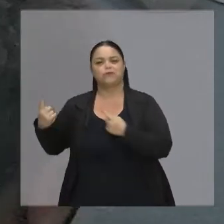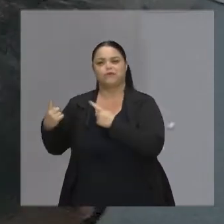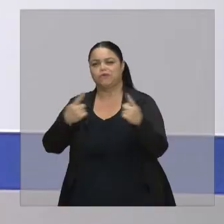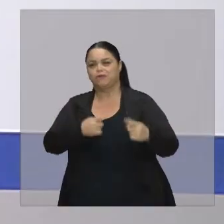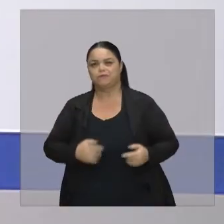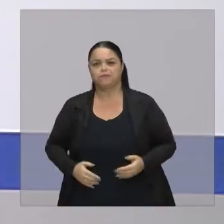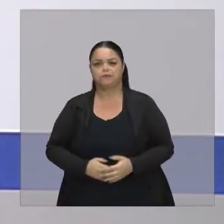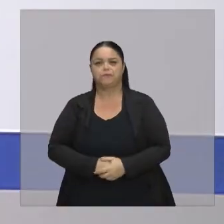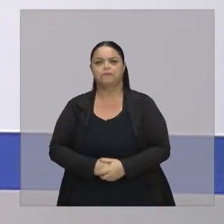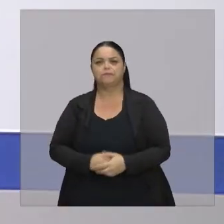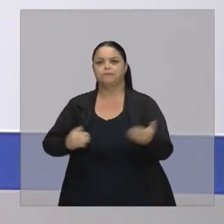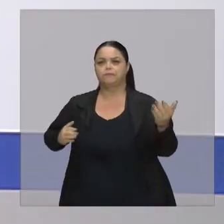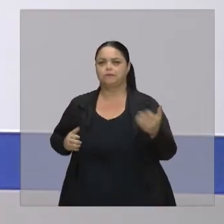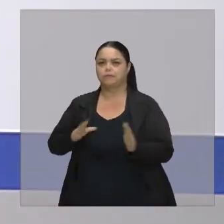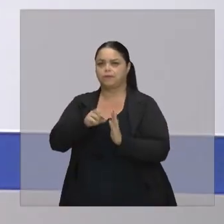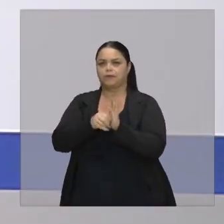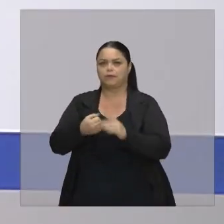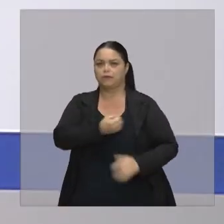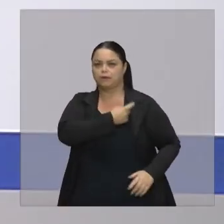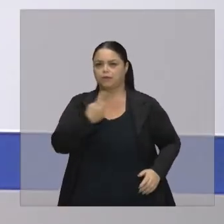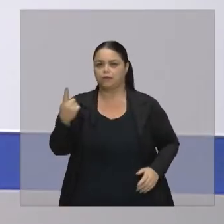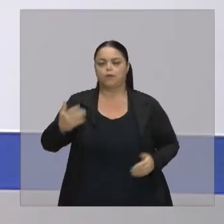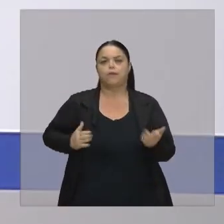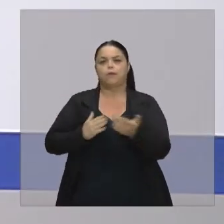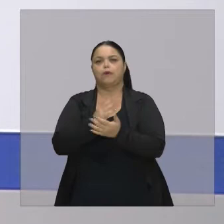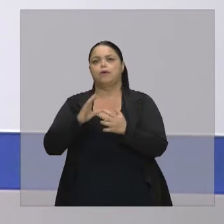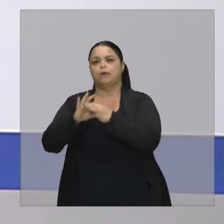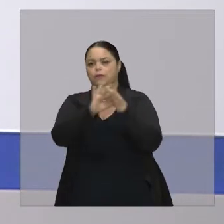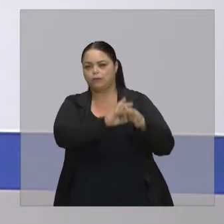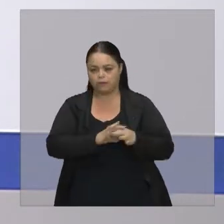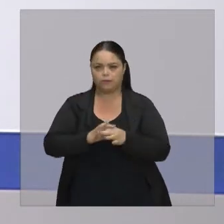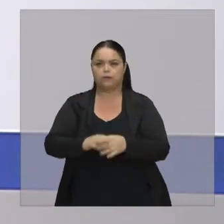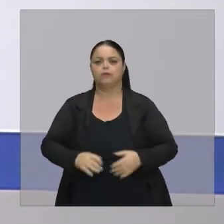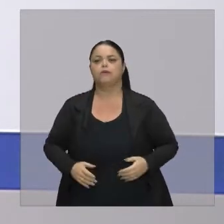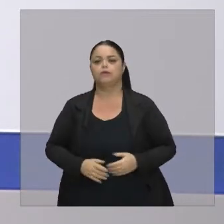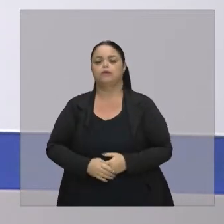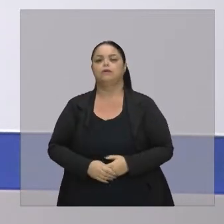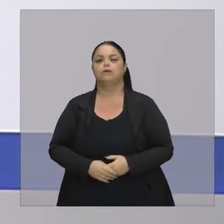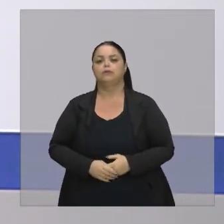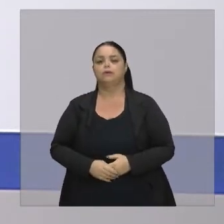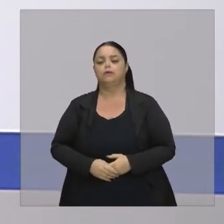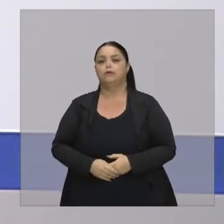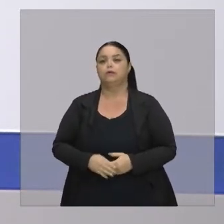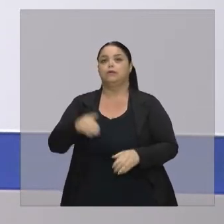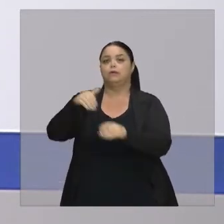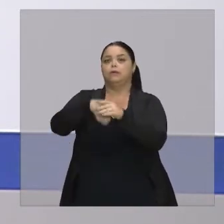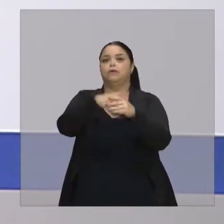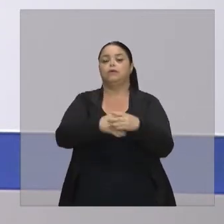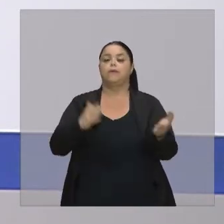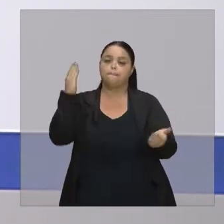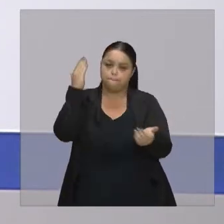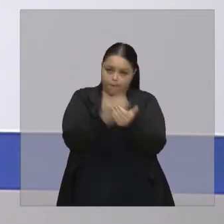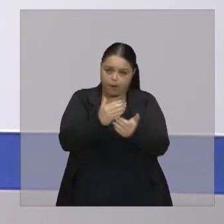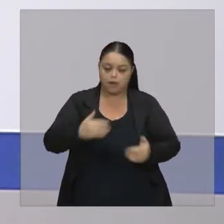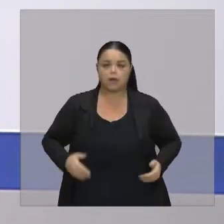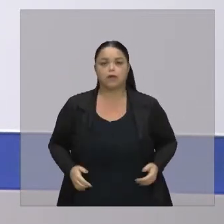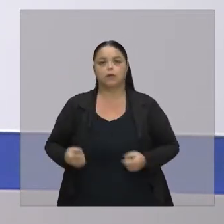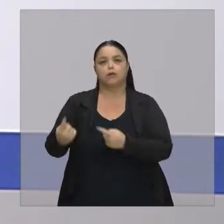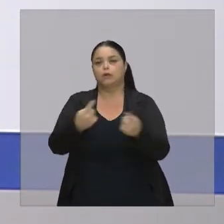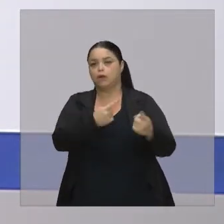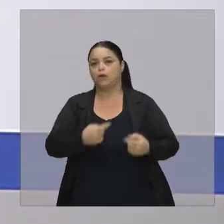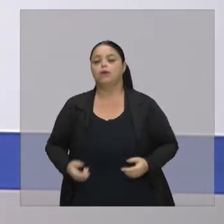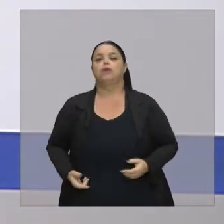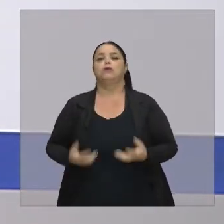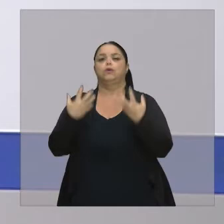contrária. Emenda número 1, aprovada por unanimidade. Em votação, o processo. Vereadores